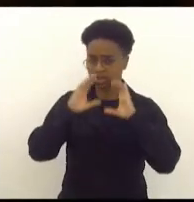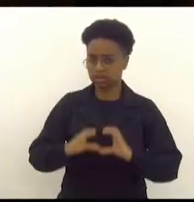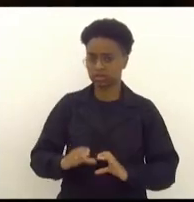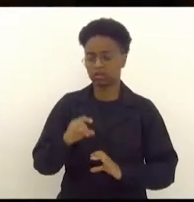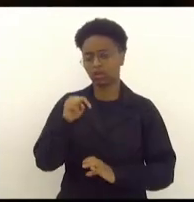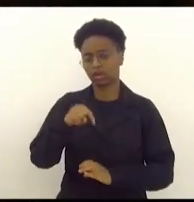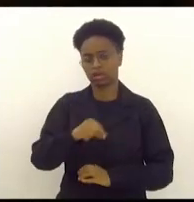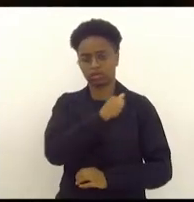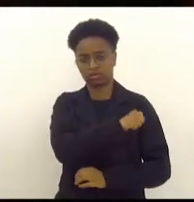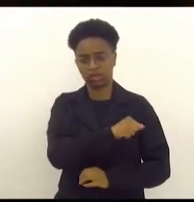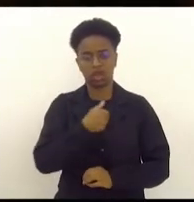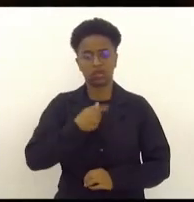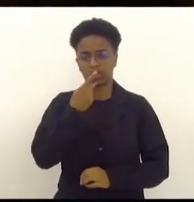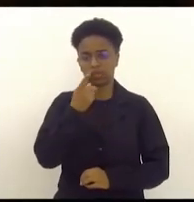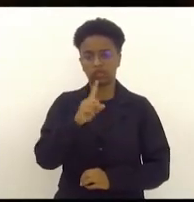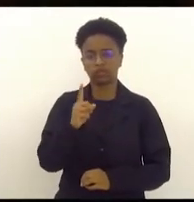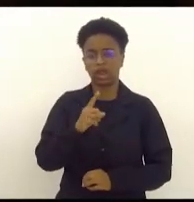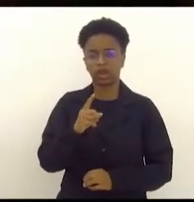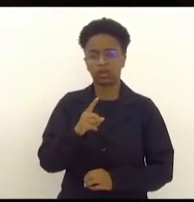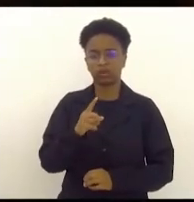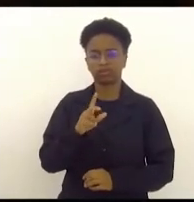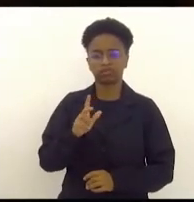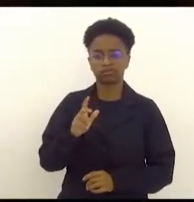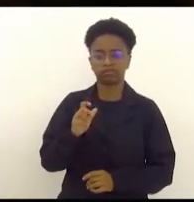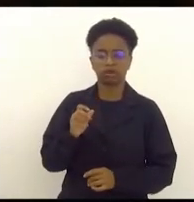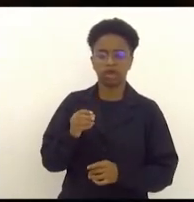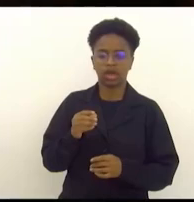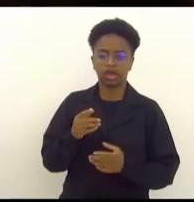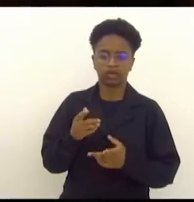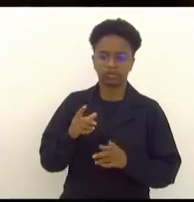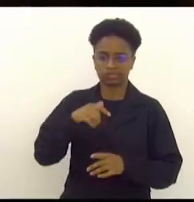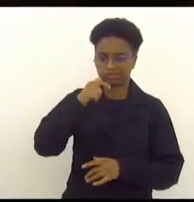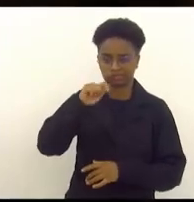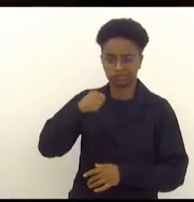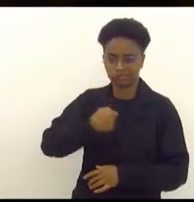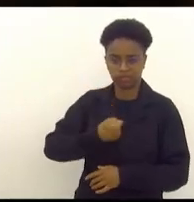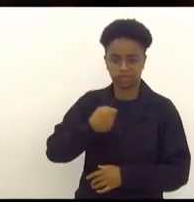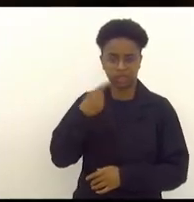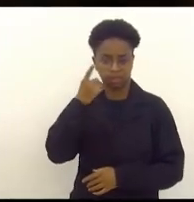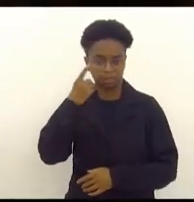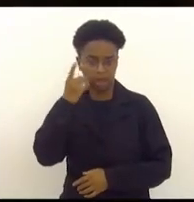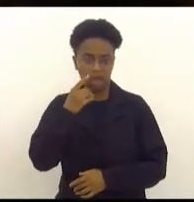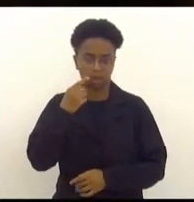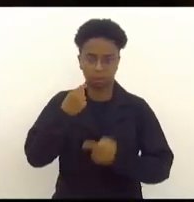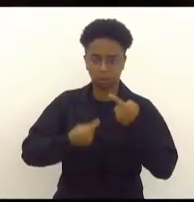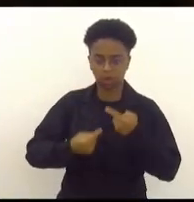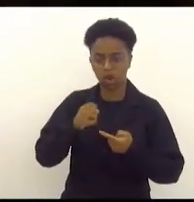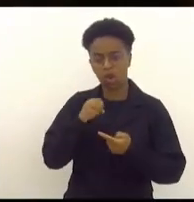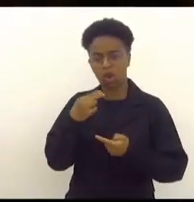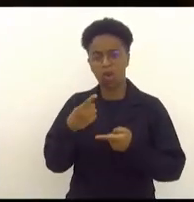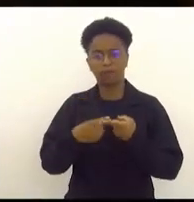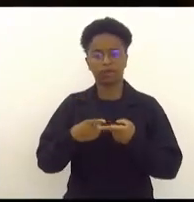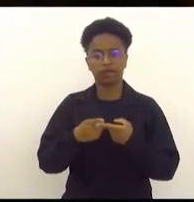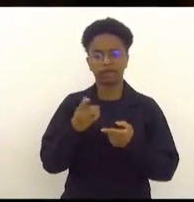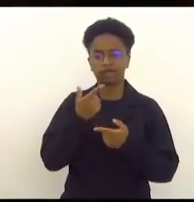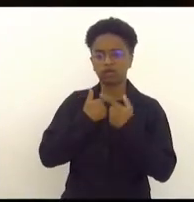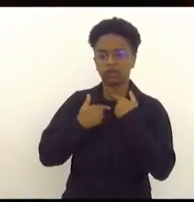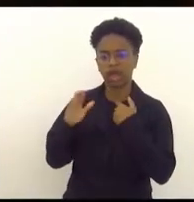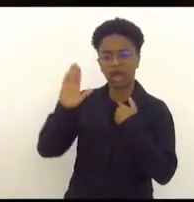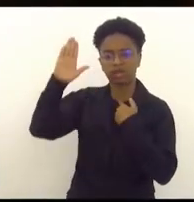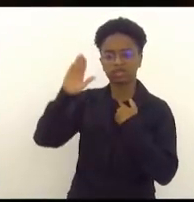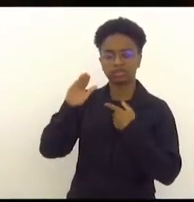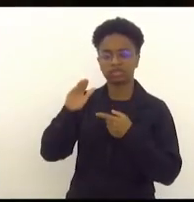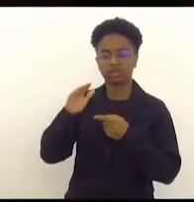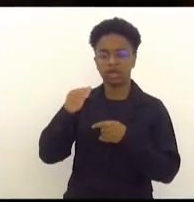Eu não falo como político Eu não falo como alguém que queira antecipar o processo eleitoral eu falo como cidadão